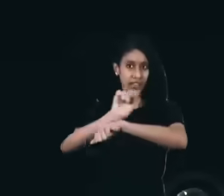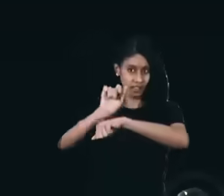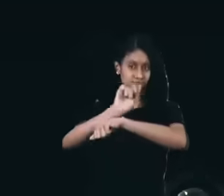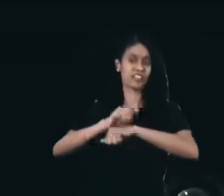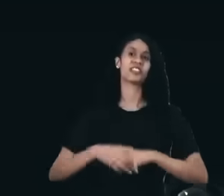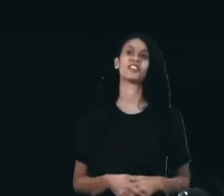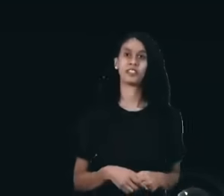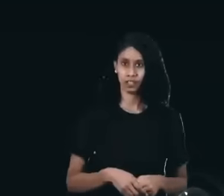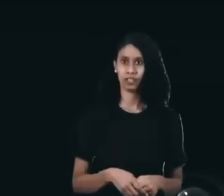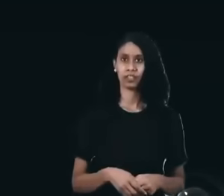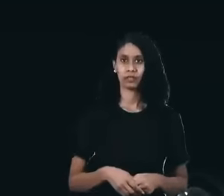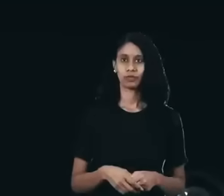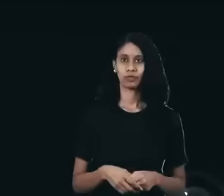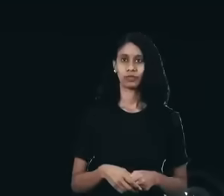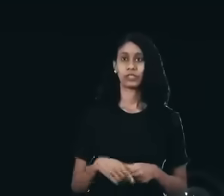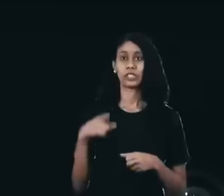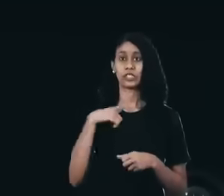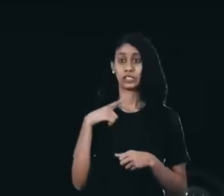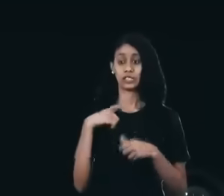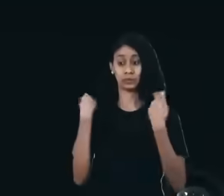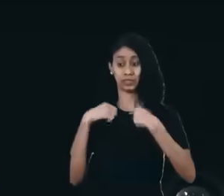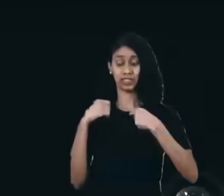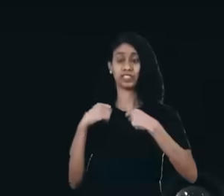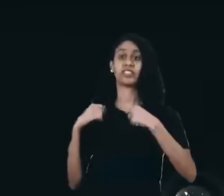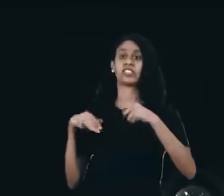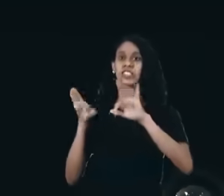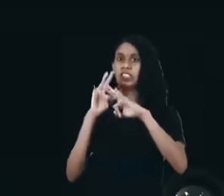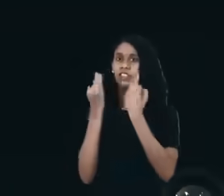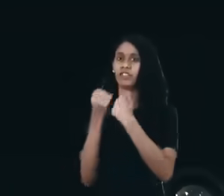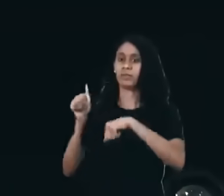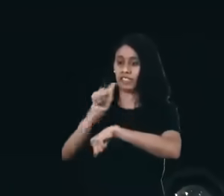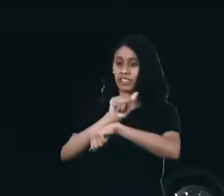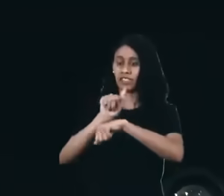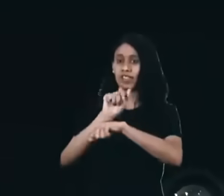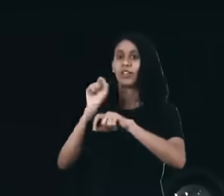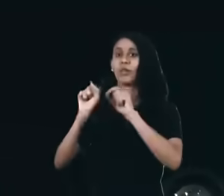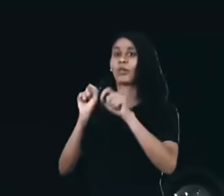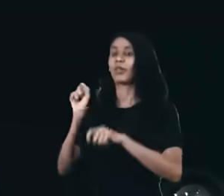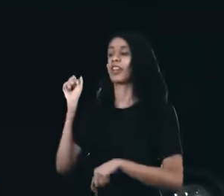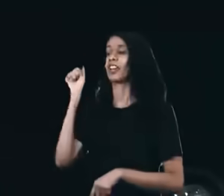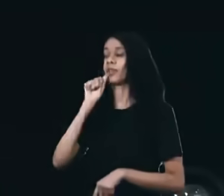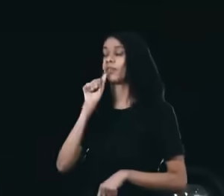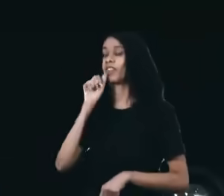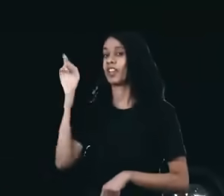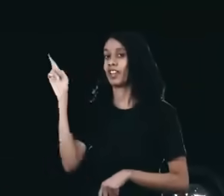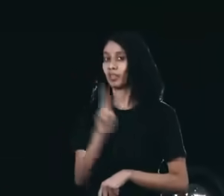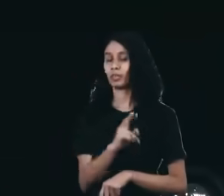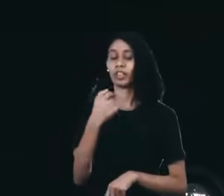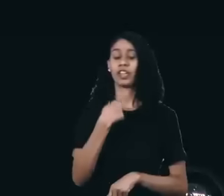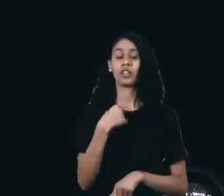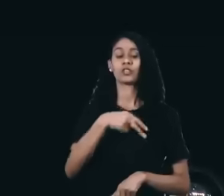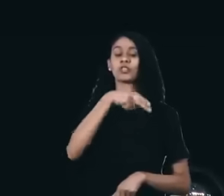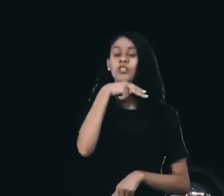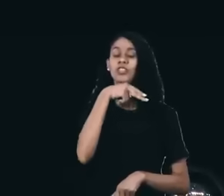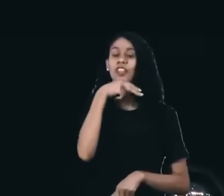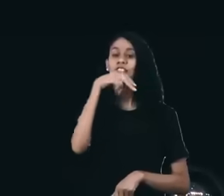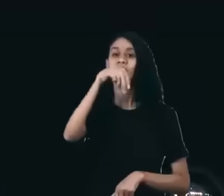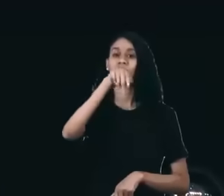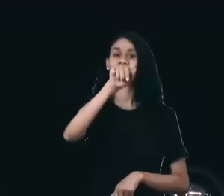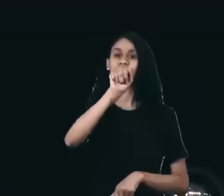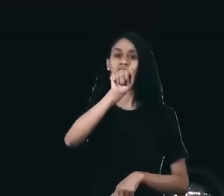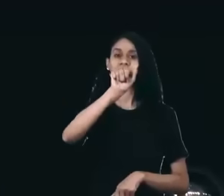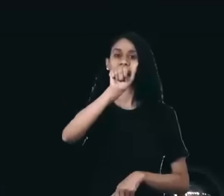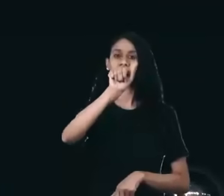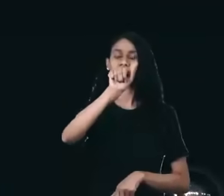Abraão. Ela tinha que ser da descendência de Abraão. Aí o que é que ela responde? Eu sou neta de Naor, irmão